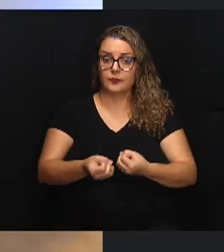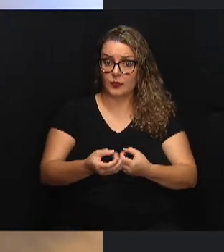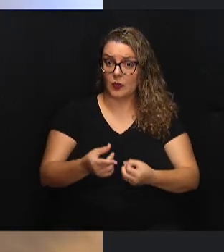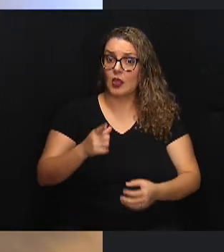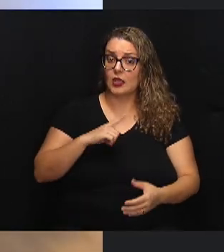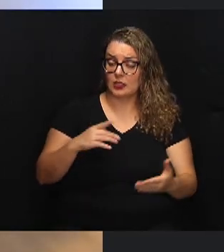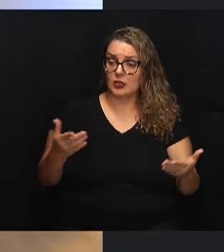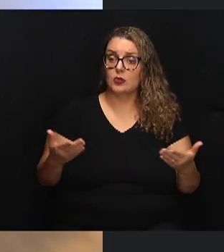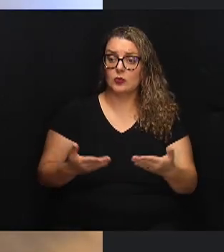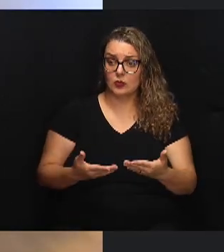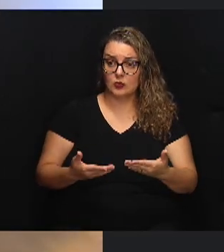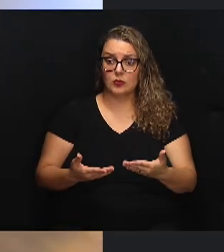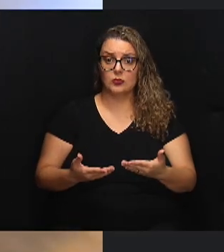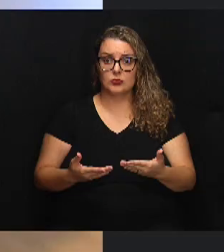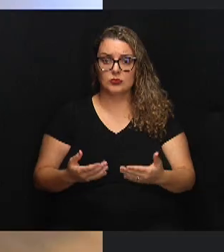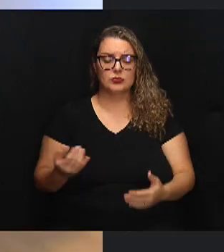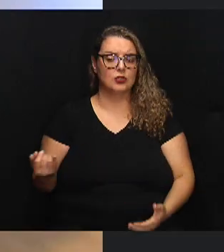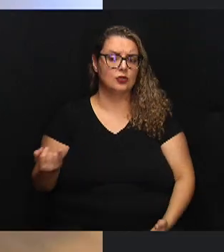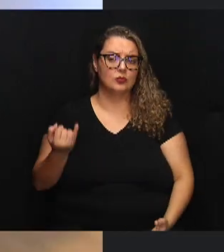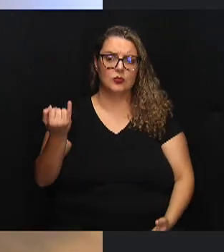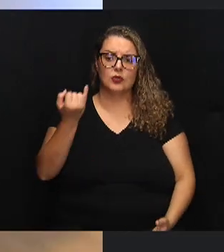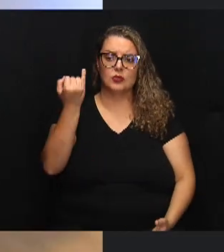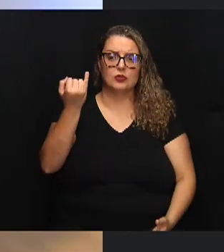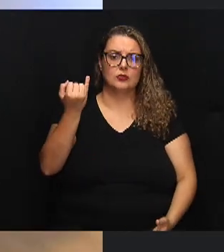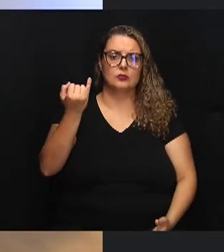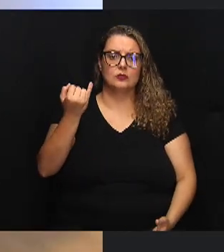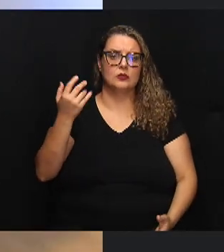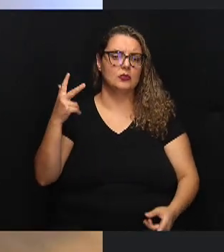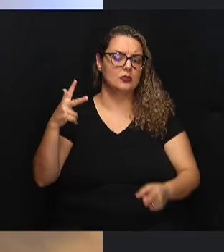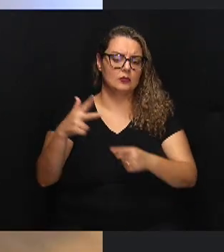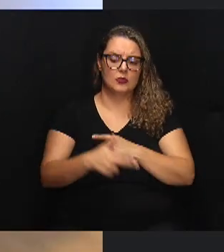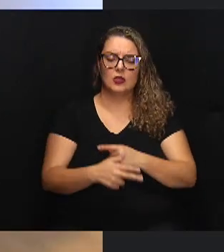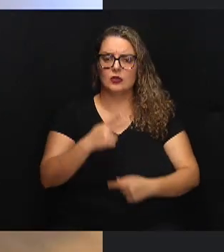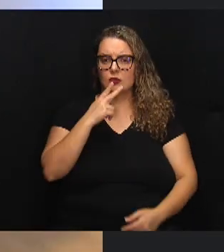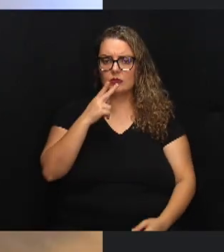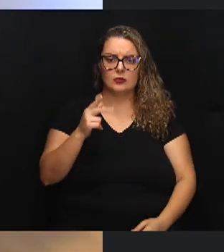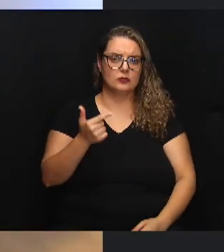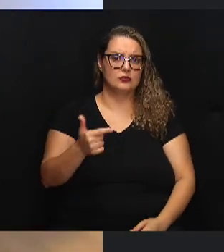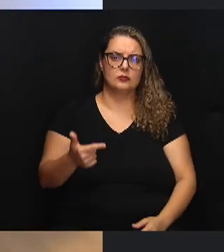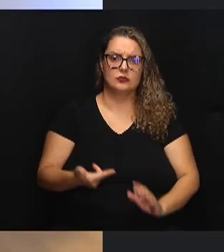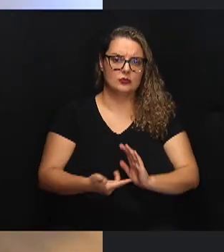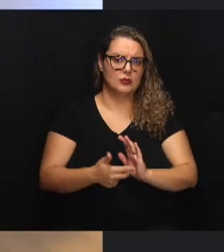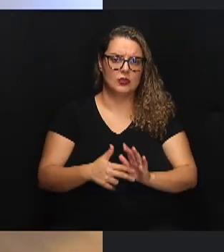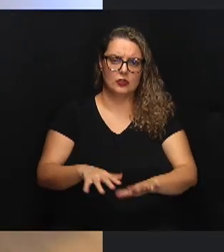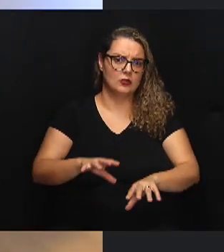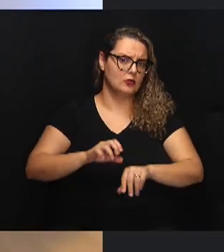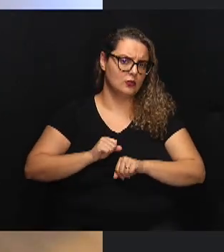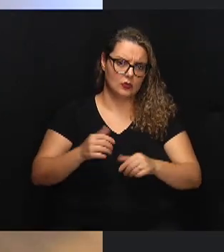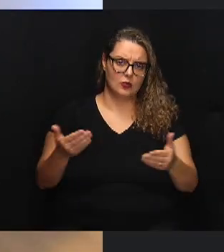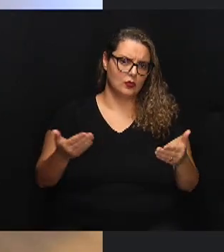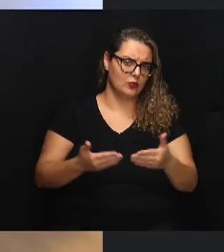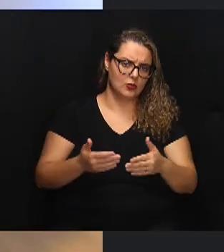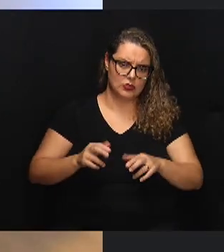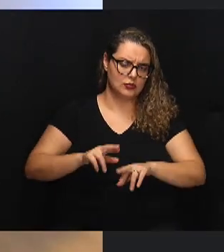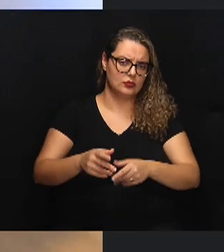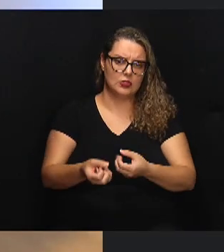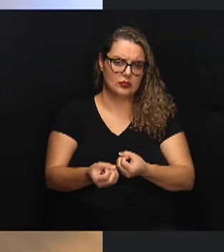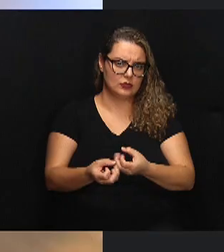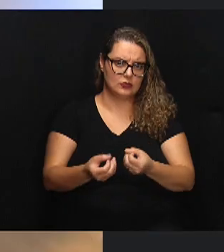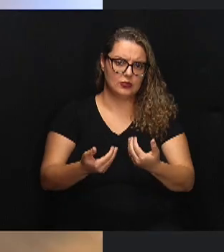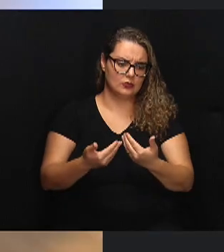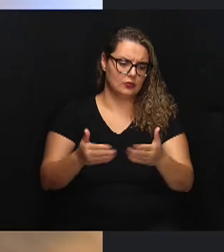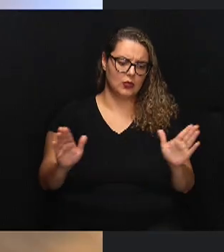tem hoje, fundamental cessar o tabagismo, sabe? Não faz sentido adotar hoje, com tanta informação